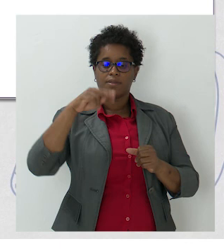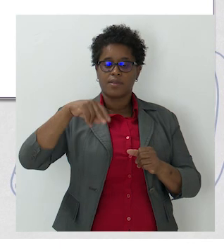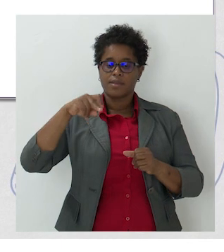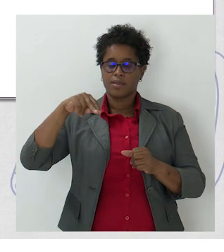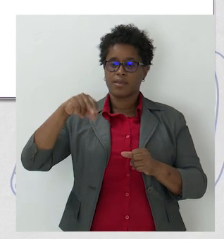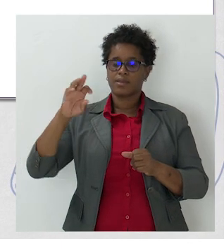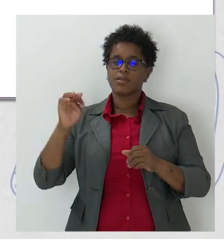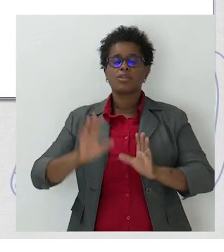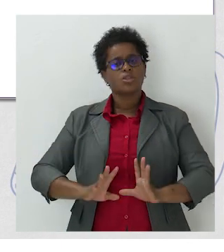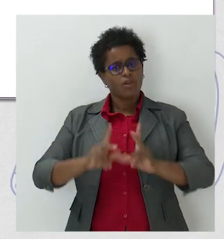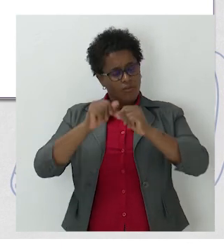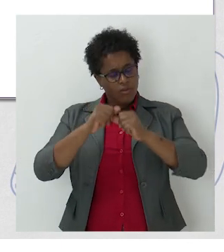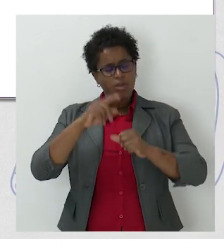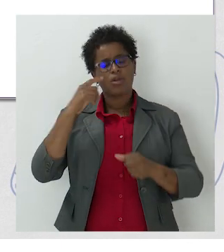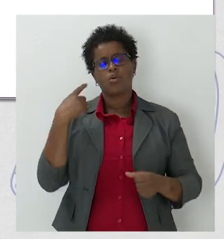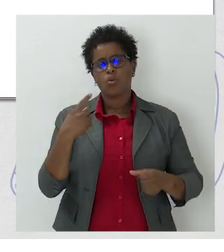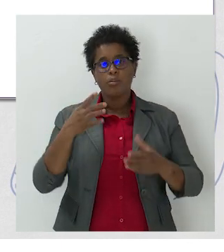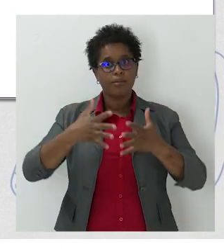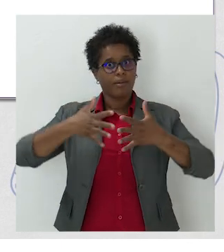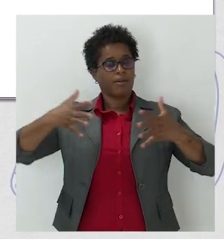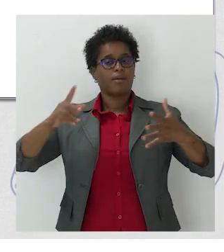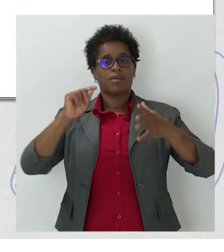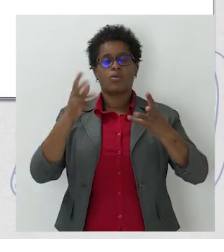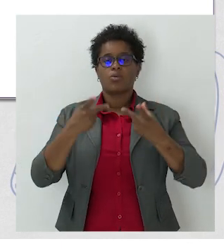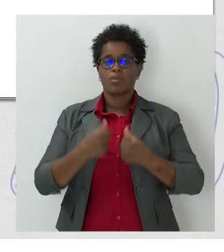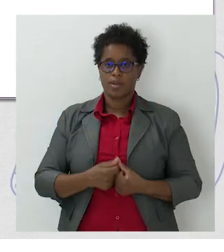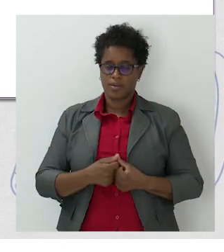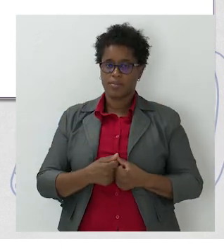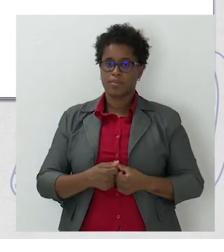Atenas desenvolveu uma intensa economia